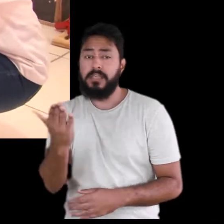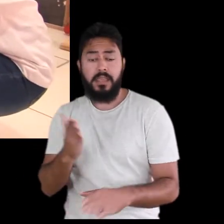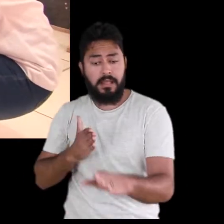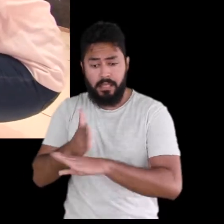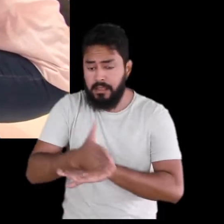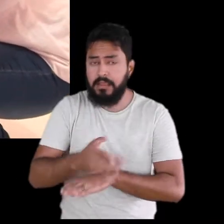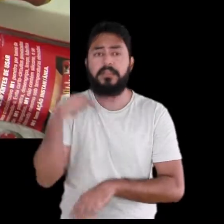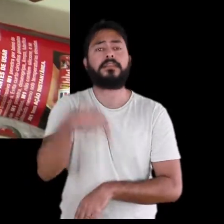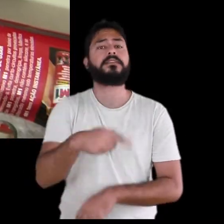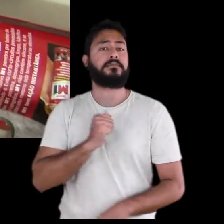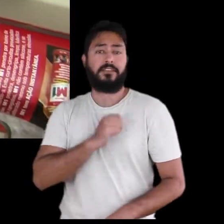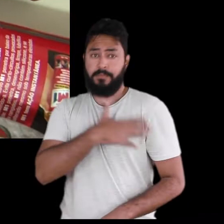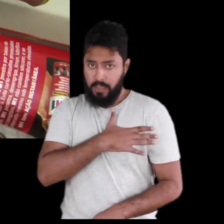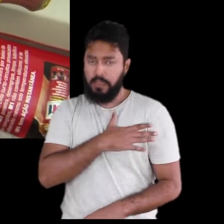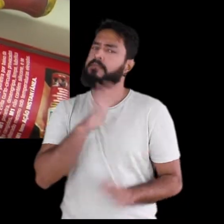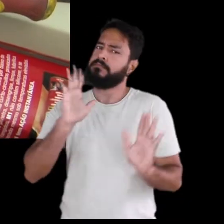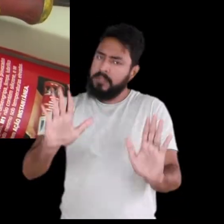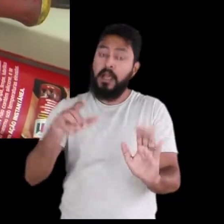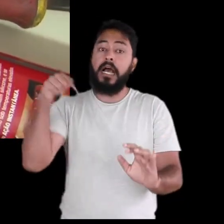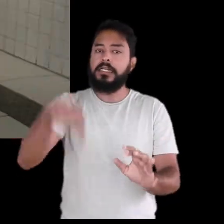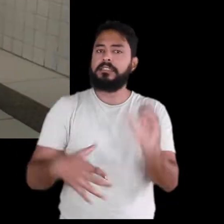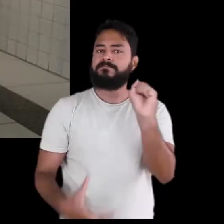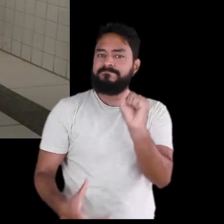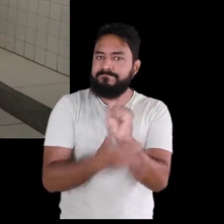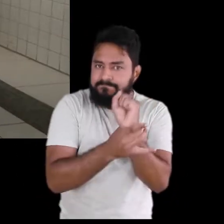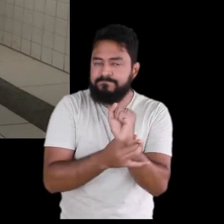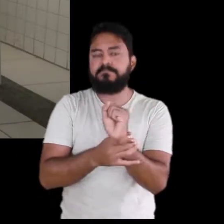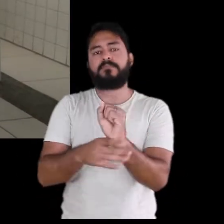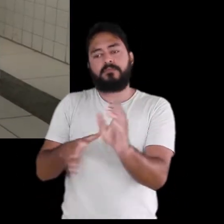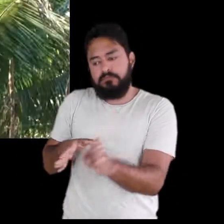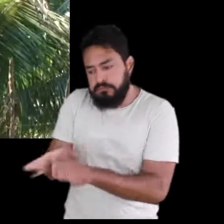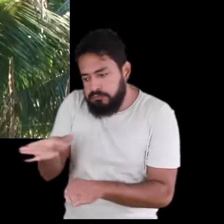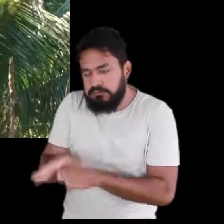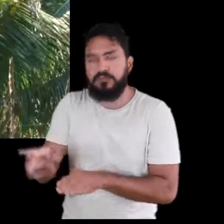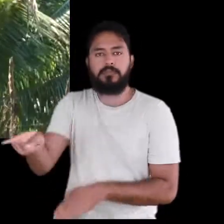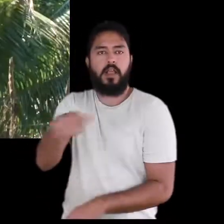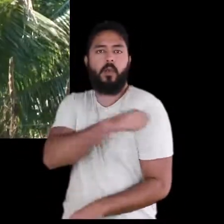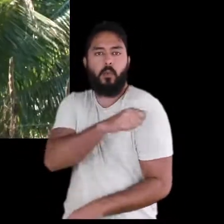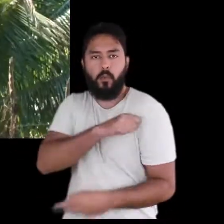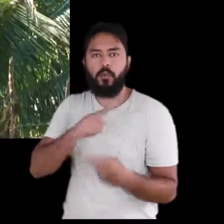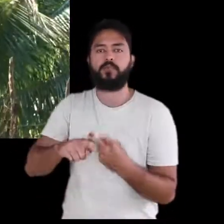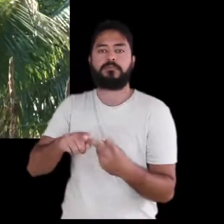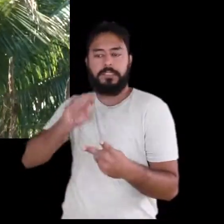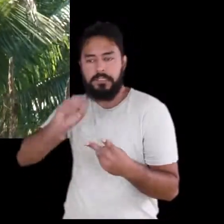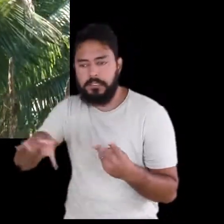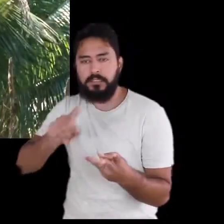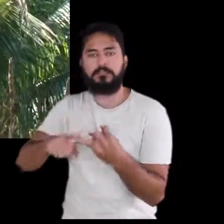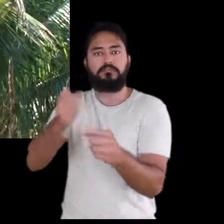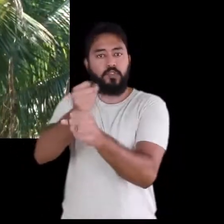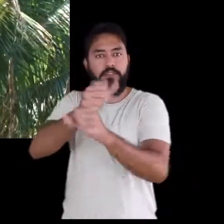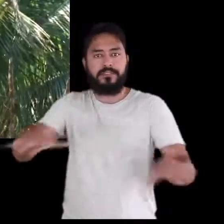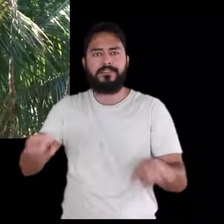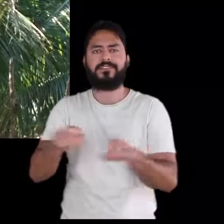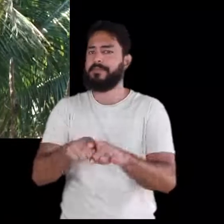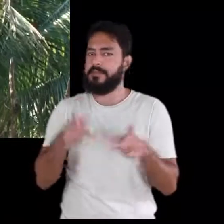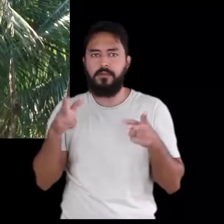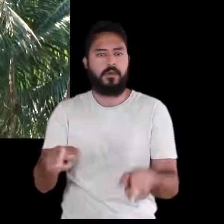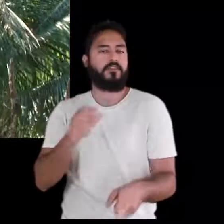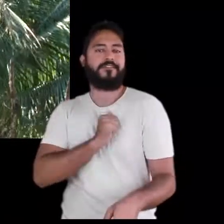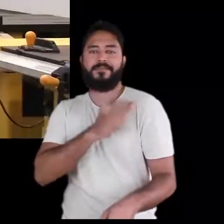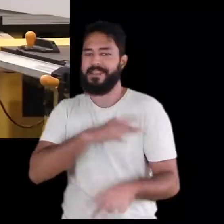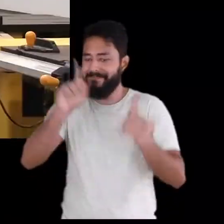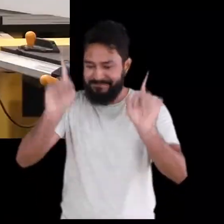que nenhuma instituição que fosse comprometida com o estudante comprometida com o ensino e com a extensão como ia fé